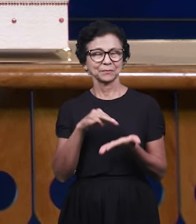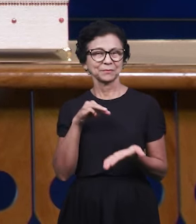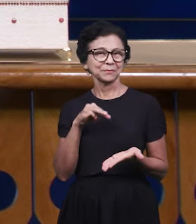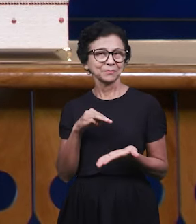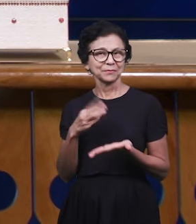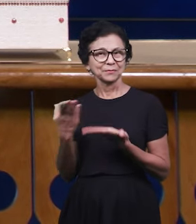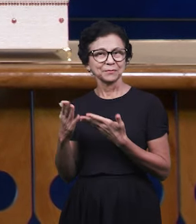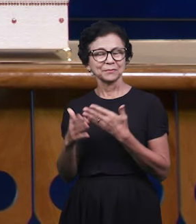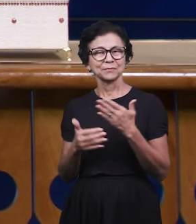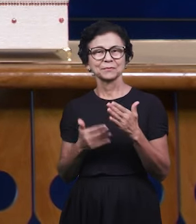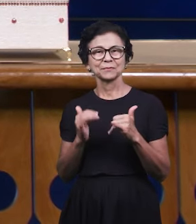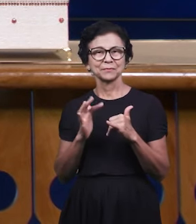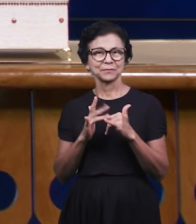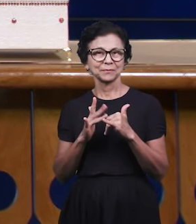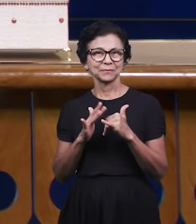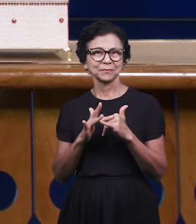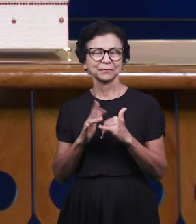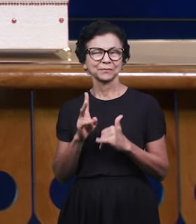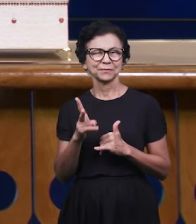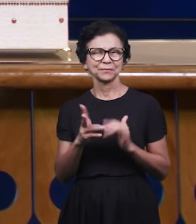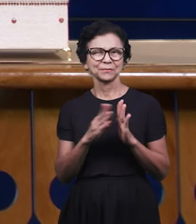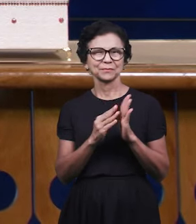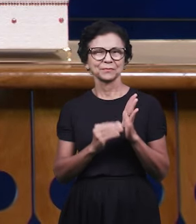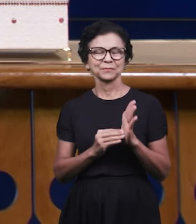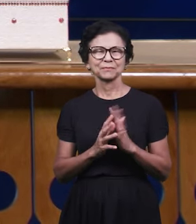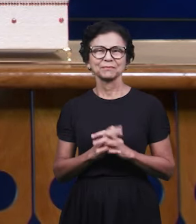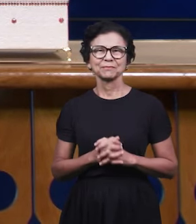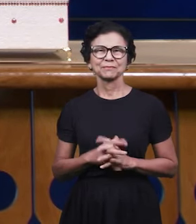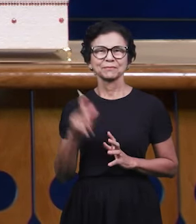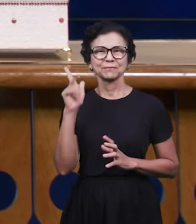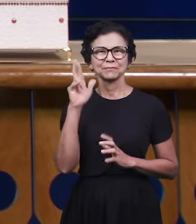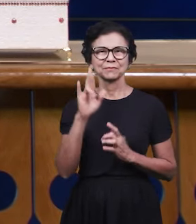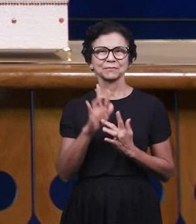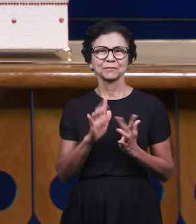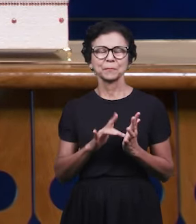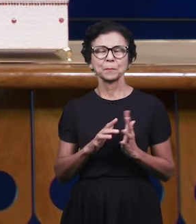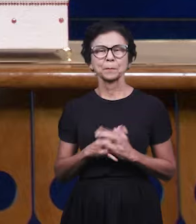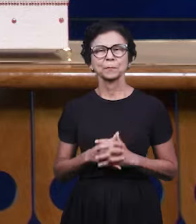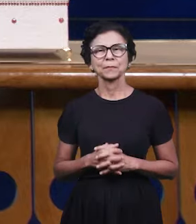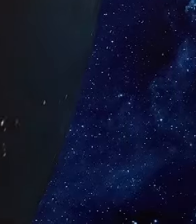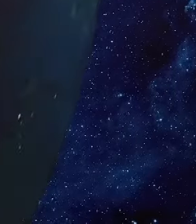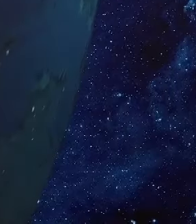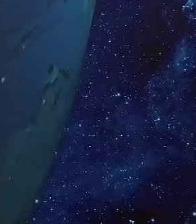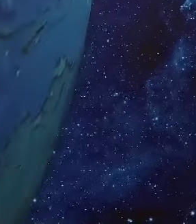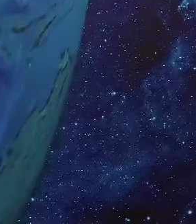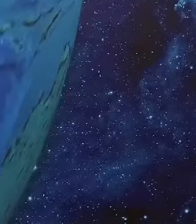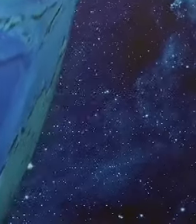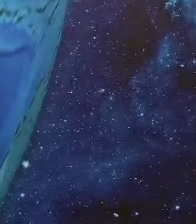canal que você está assistindo. Continue acompanhando os nossos conteúdos. A todos, a paz do Senhor Jesus.